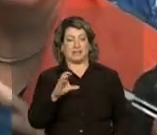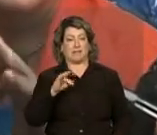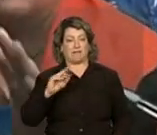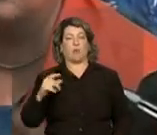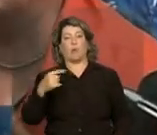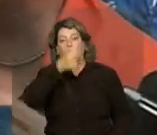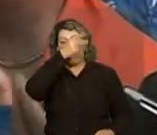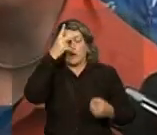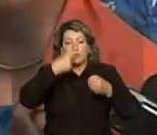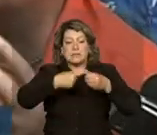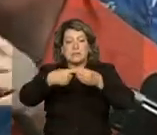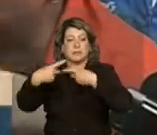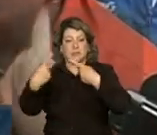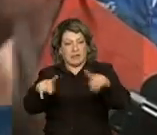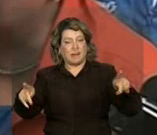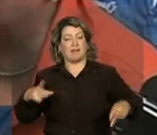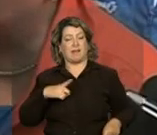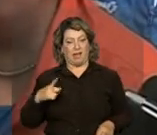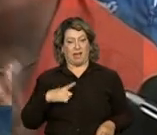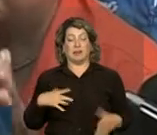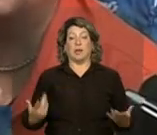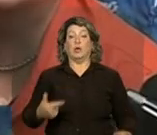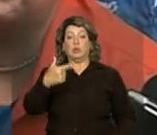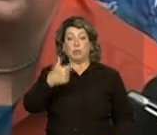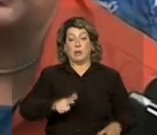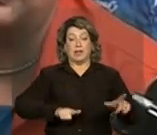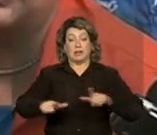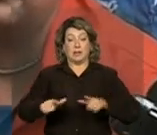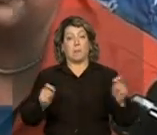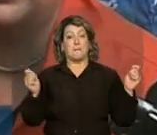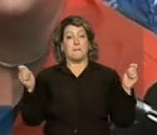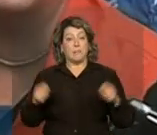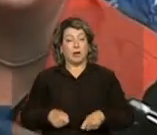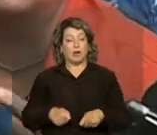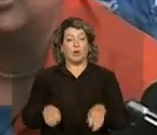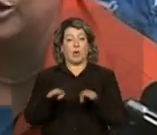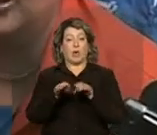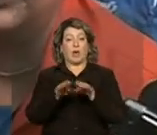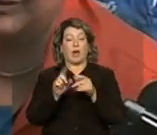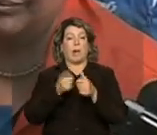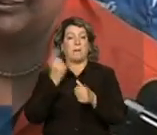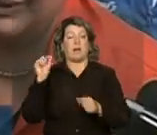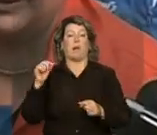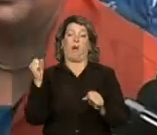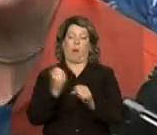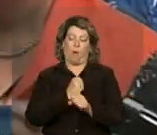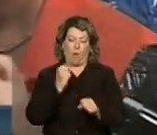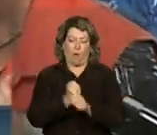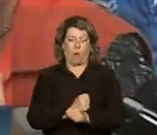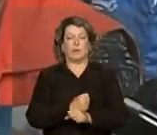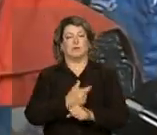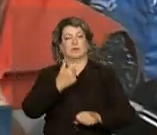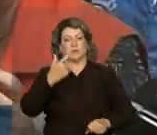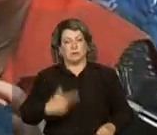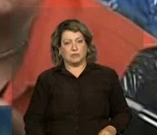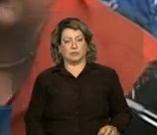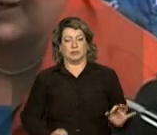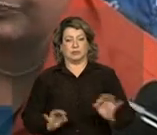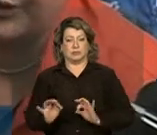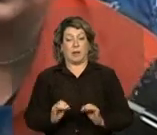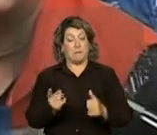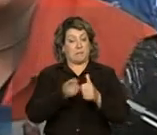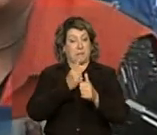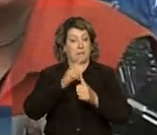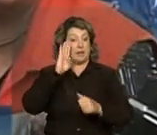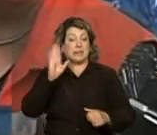questão, algumas coisas da segunda ação pode ser paralela à primeira, é reconstruir. Num lado, é